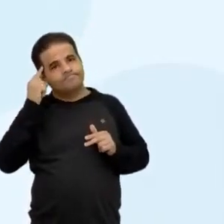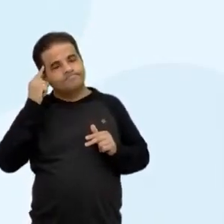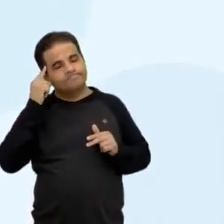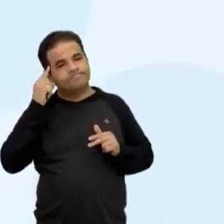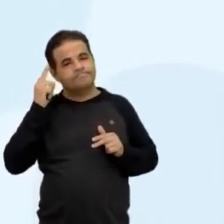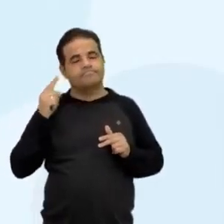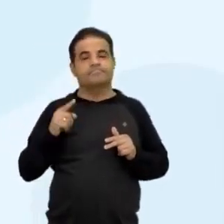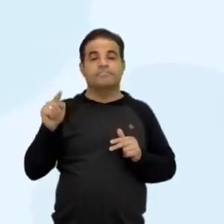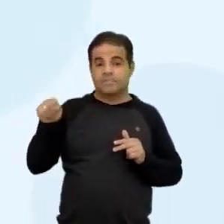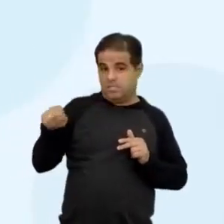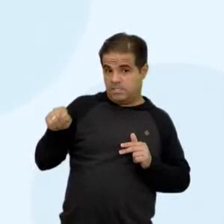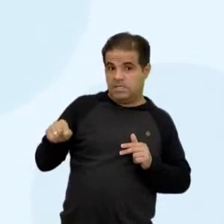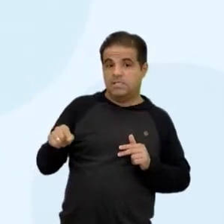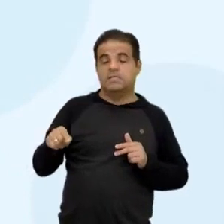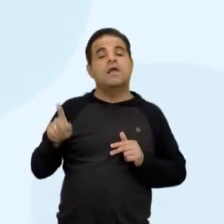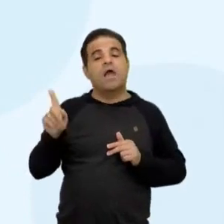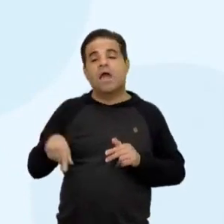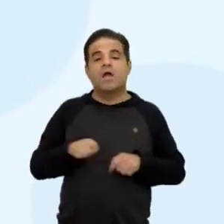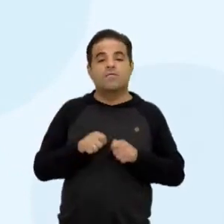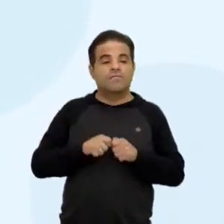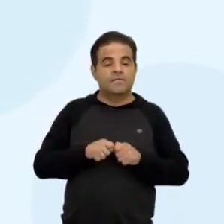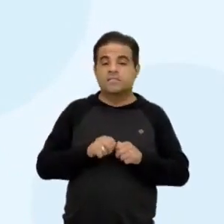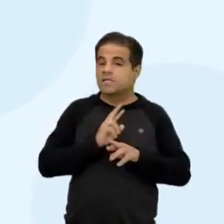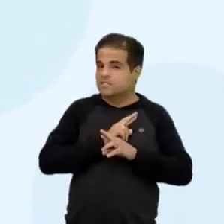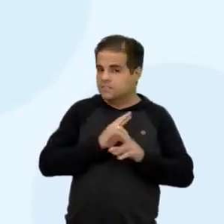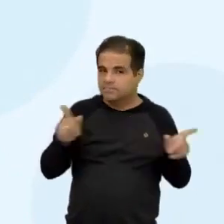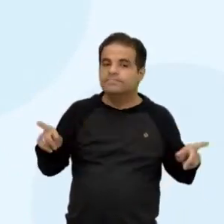desse circuito é que eu vou fazer ele um pouco